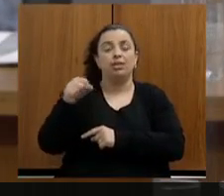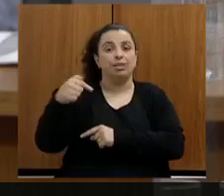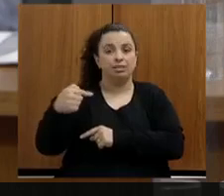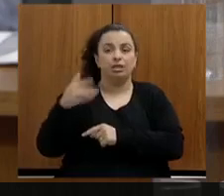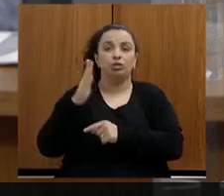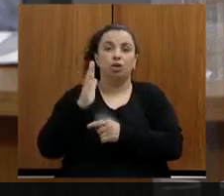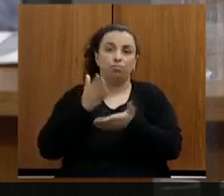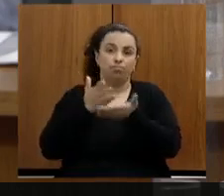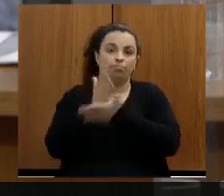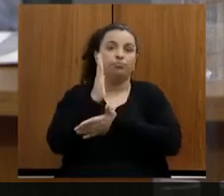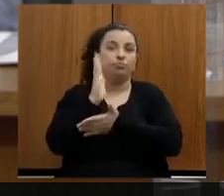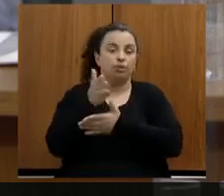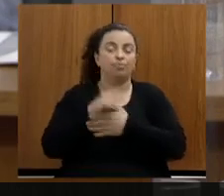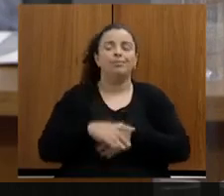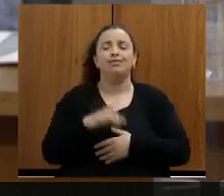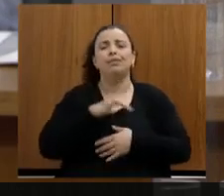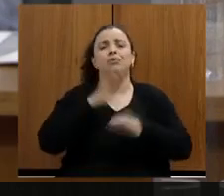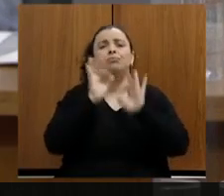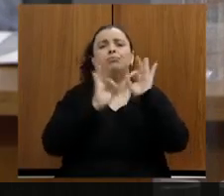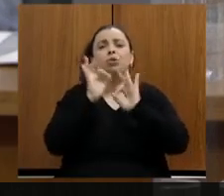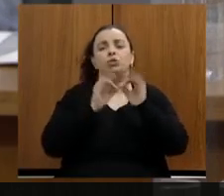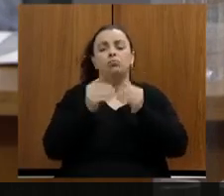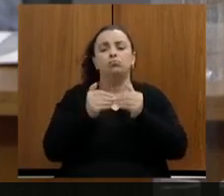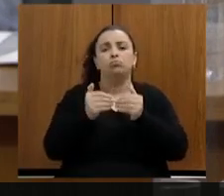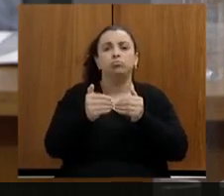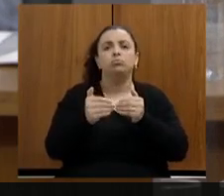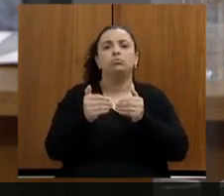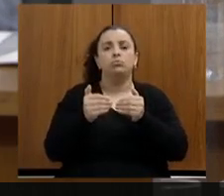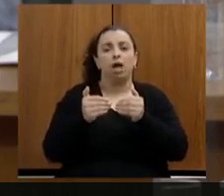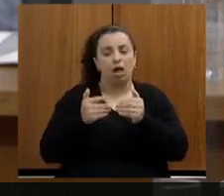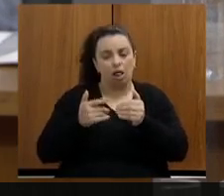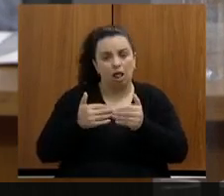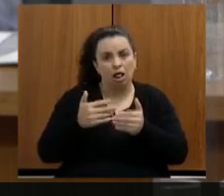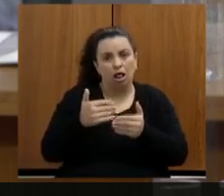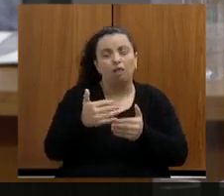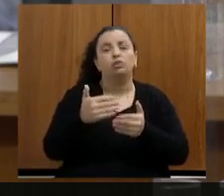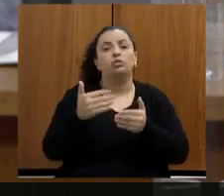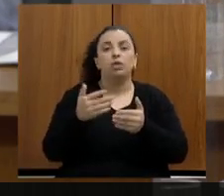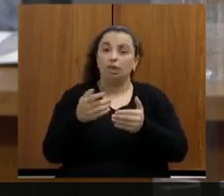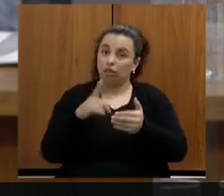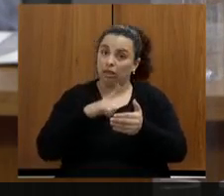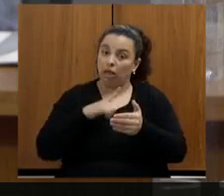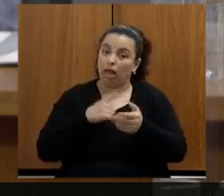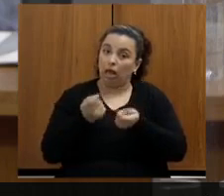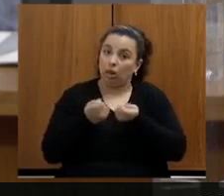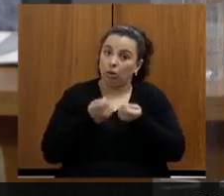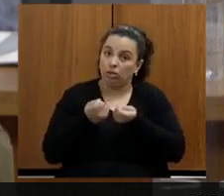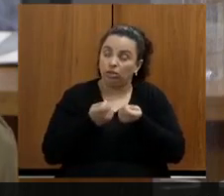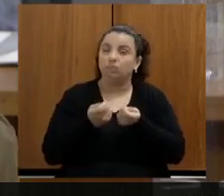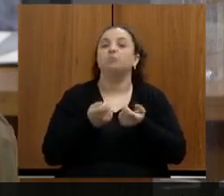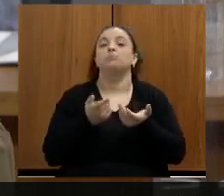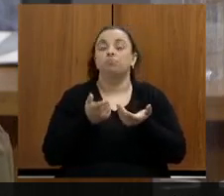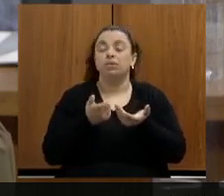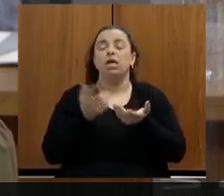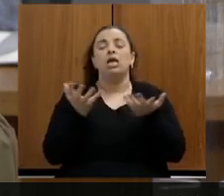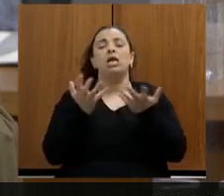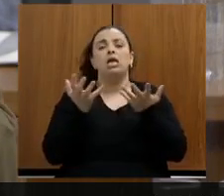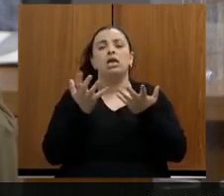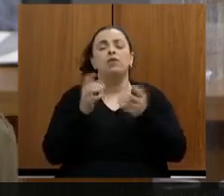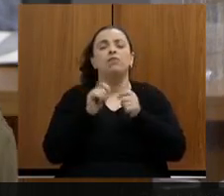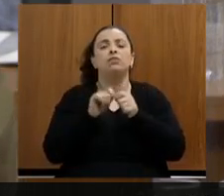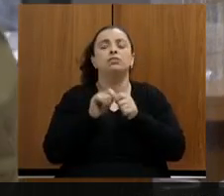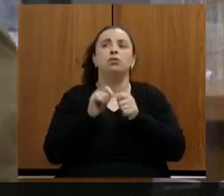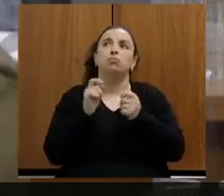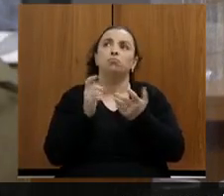e nós estamos com um projeto em andamento EA negociação urgente a gente queria fazer uma